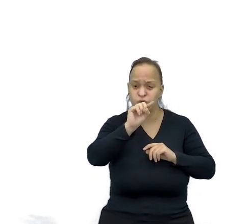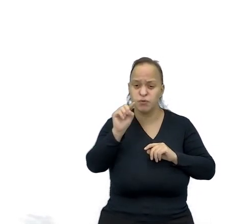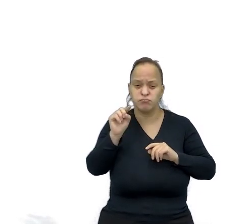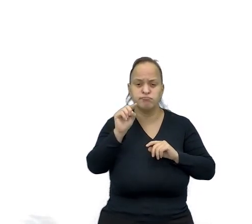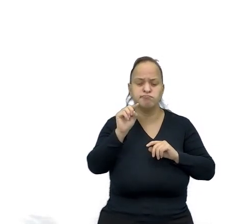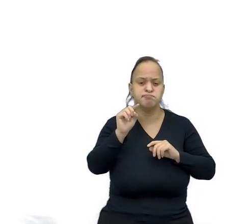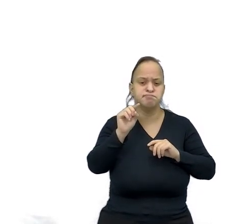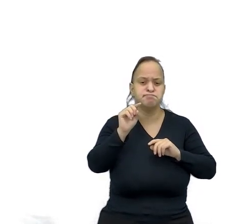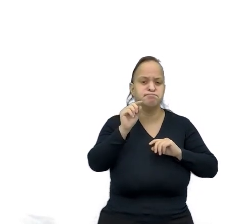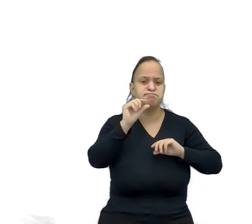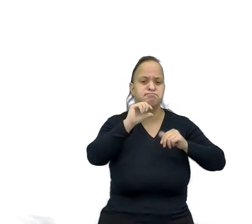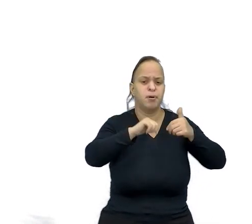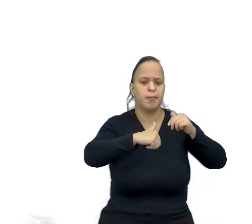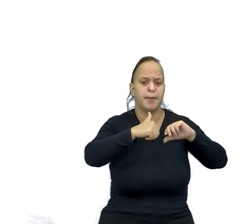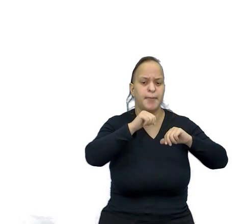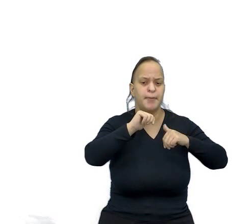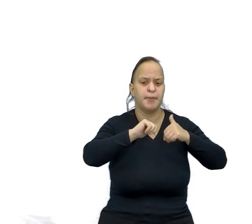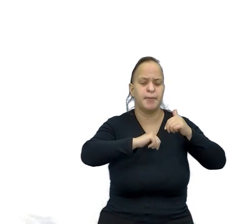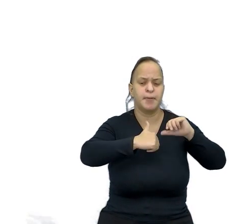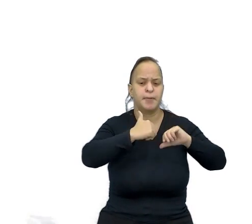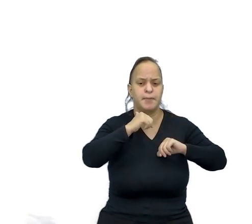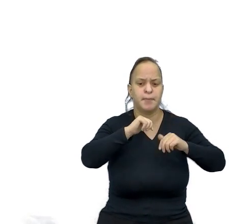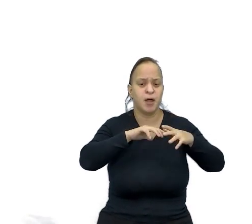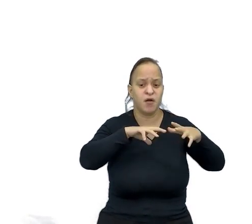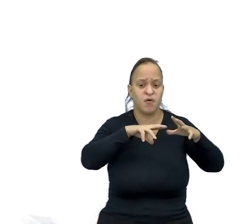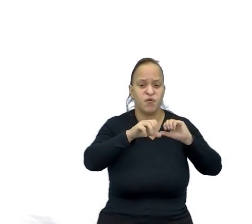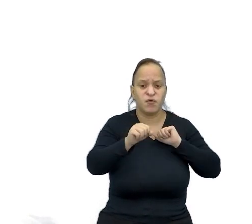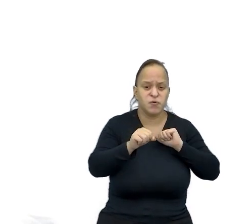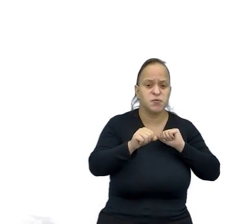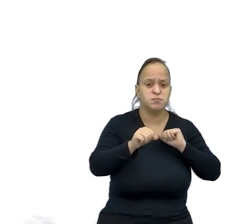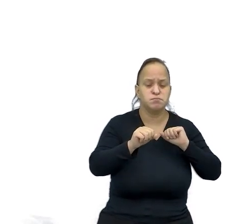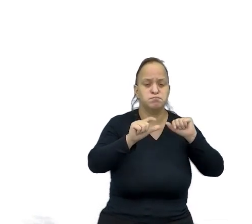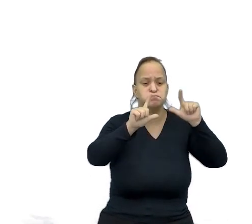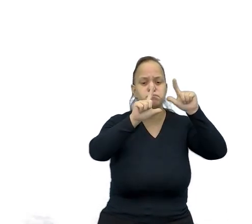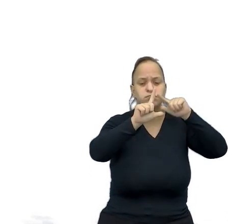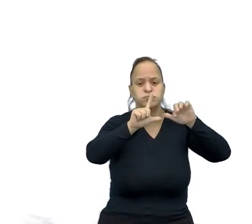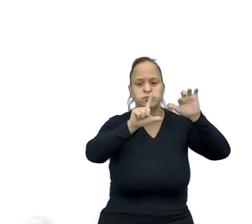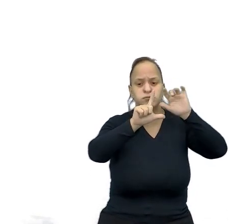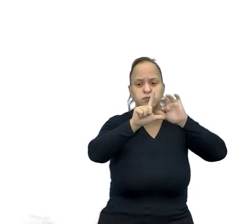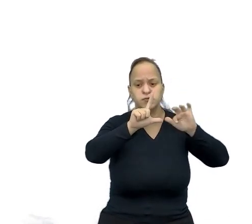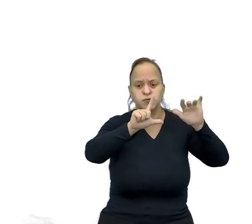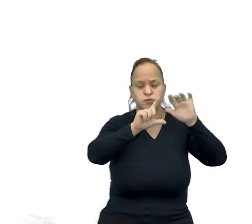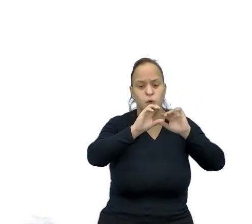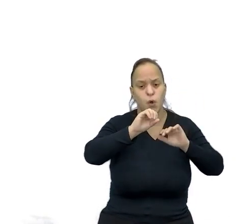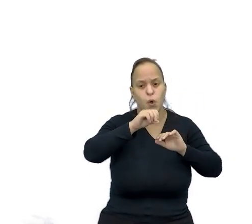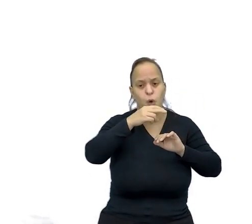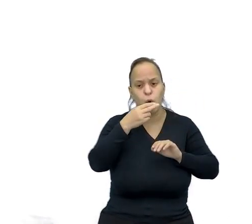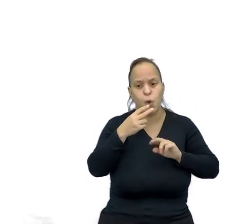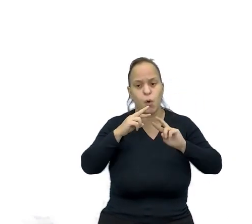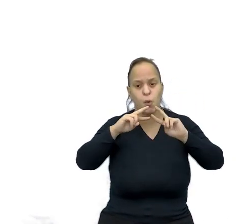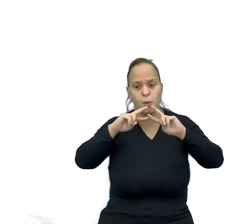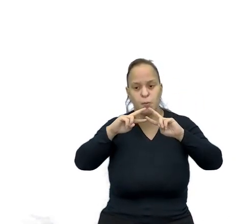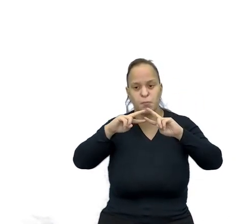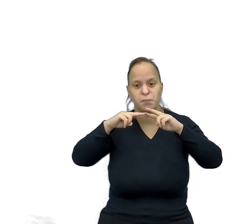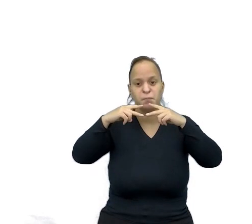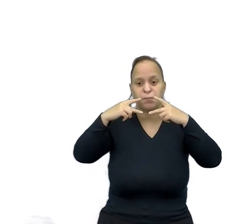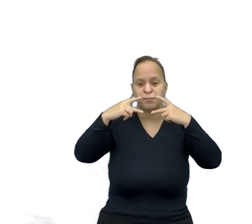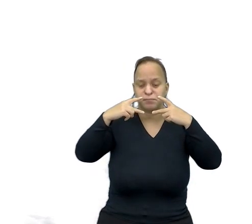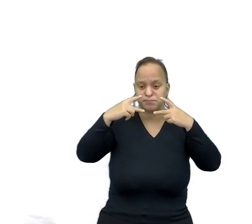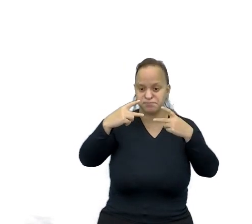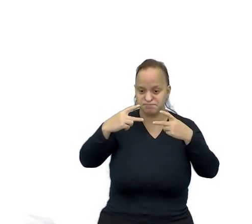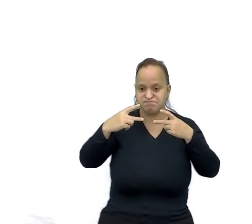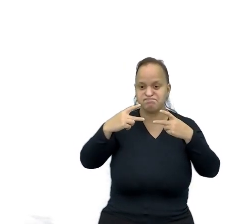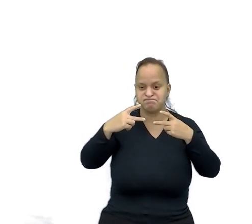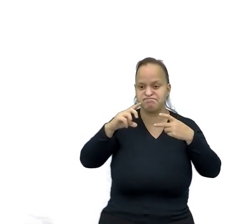vocês acharam dessa formação. Vocês podem usar o QR Code ou entrar pelo link para fazer essa análise.